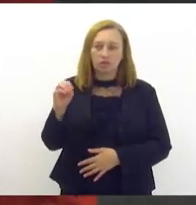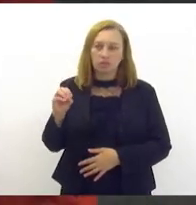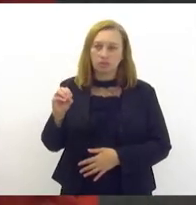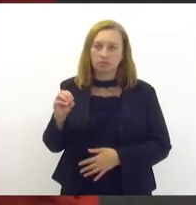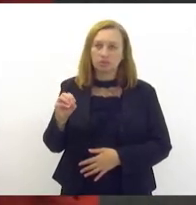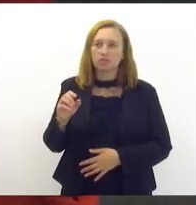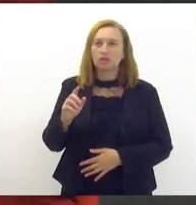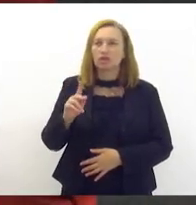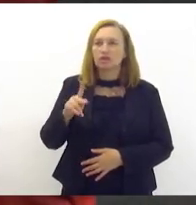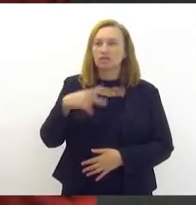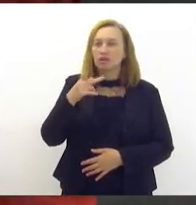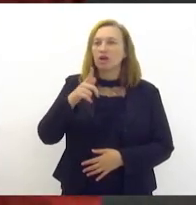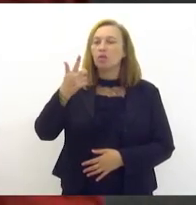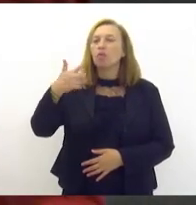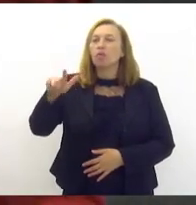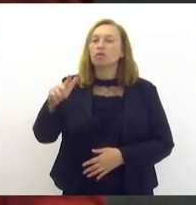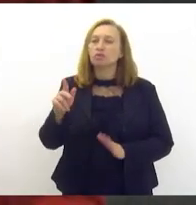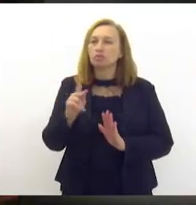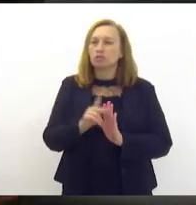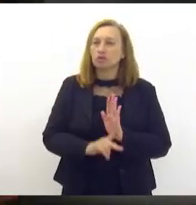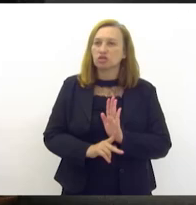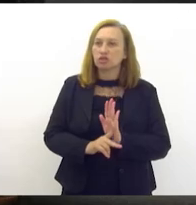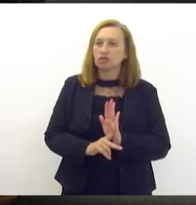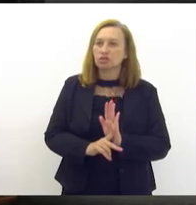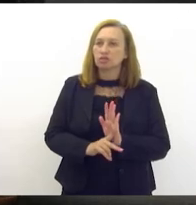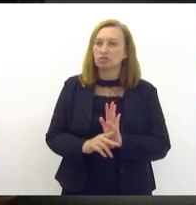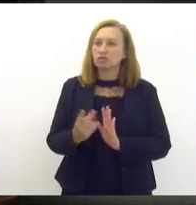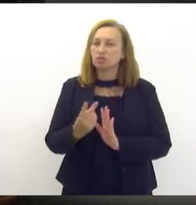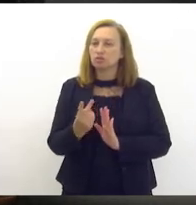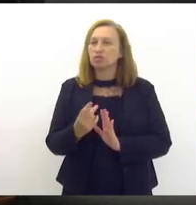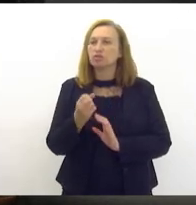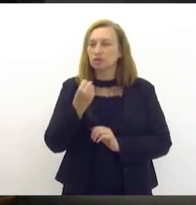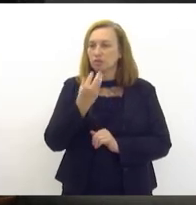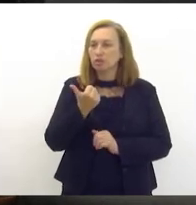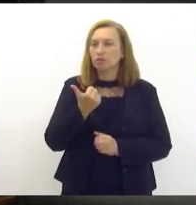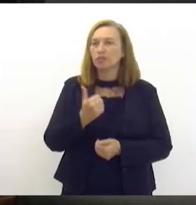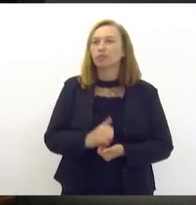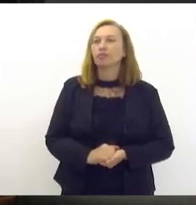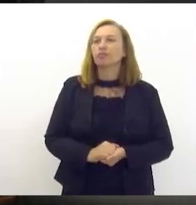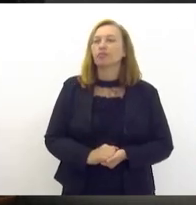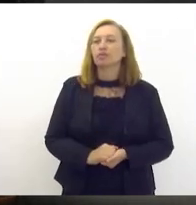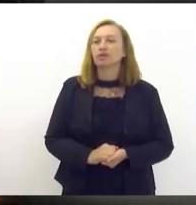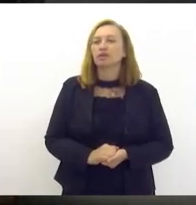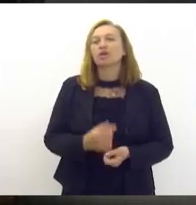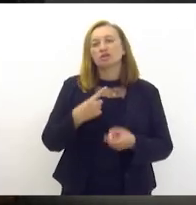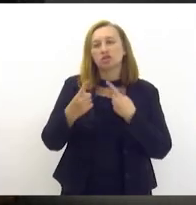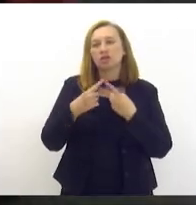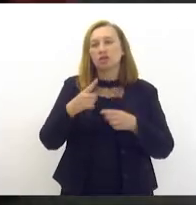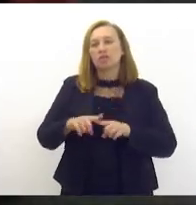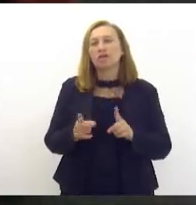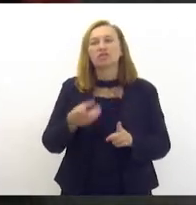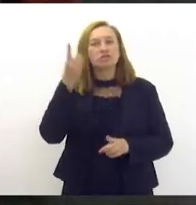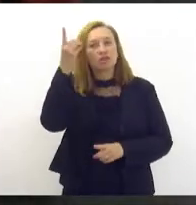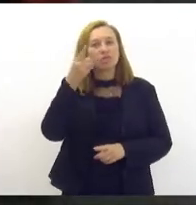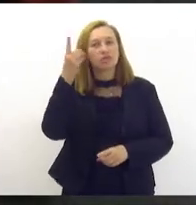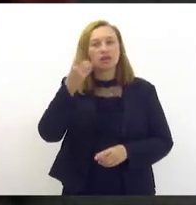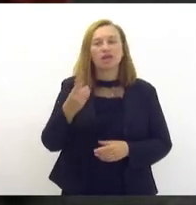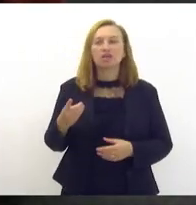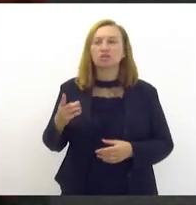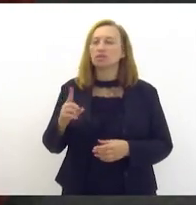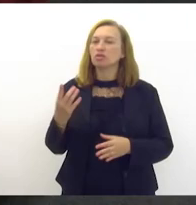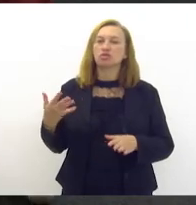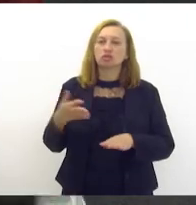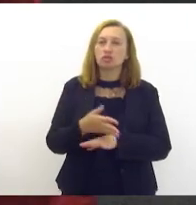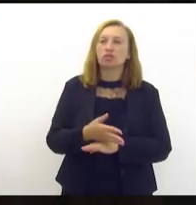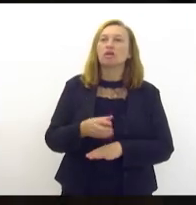puder cantar o outro projeto... As duas. Tá bom. Ia tentar dialogar, mas o deputado não está na casa. Se ele chegar em